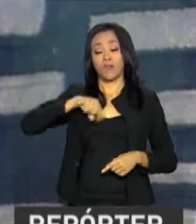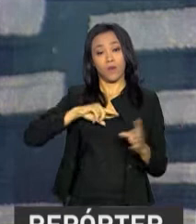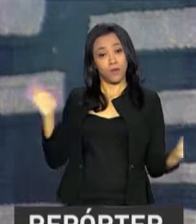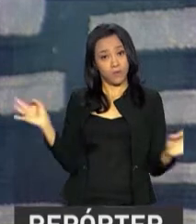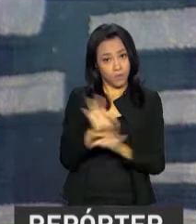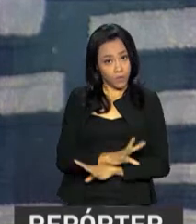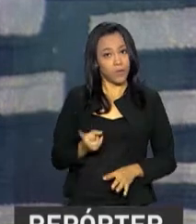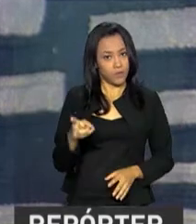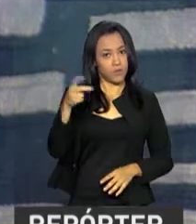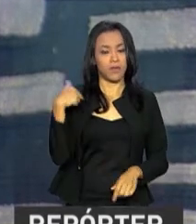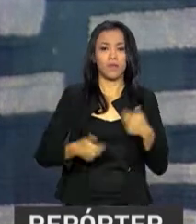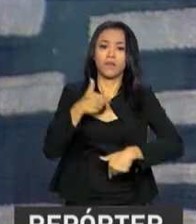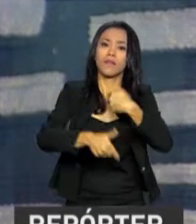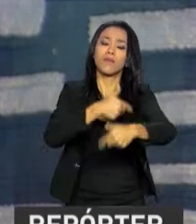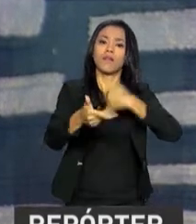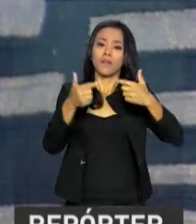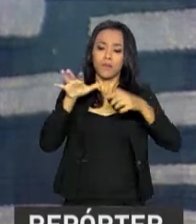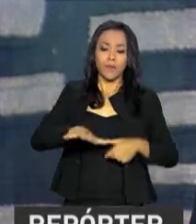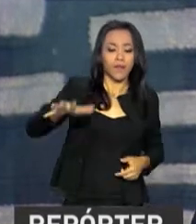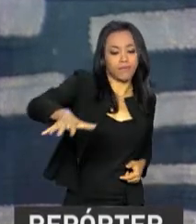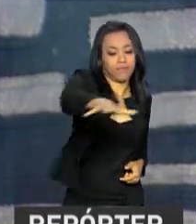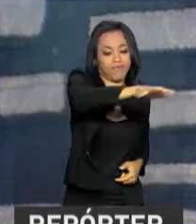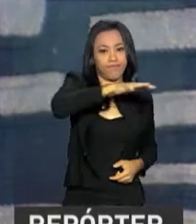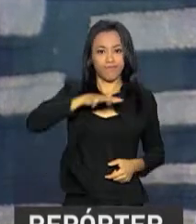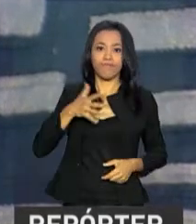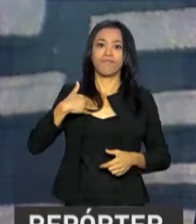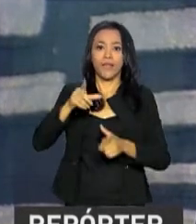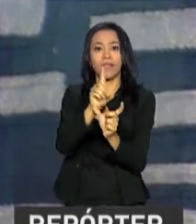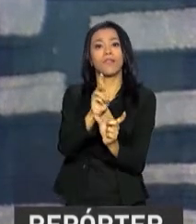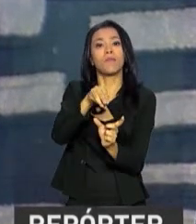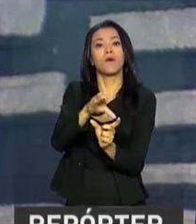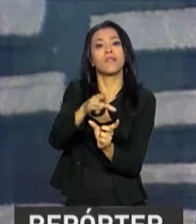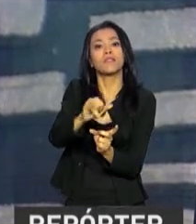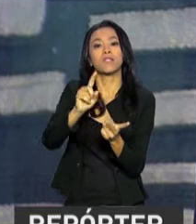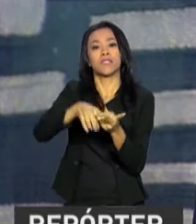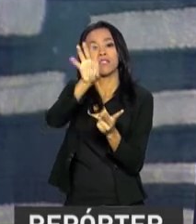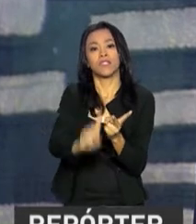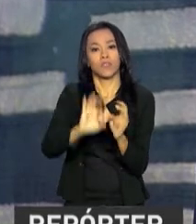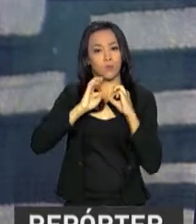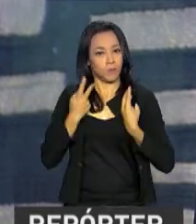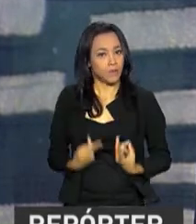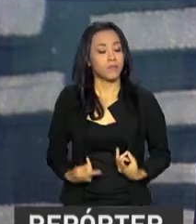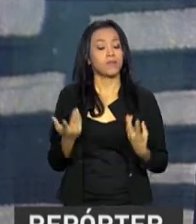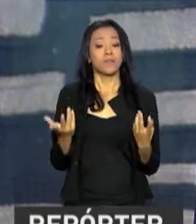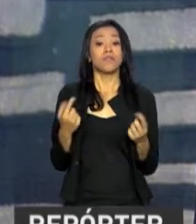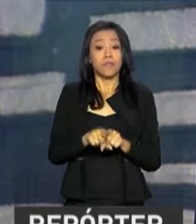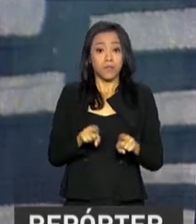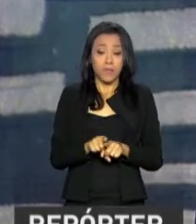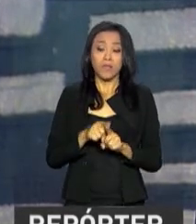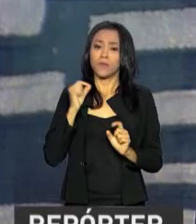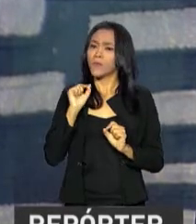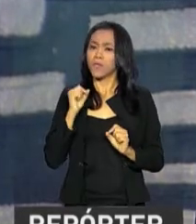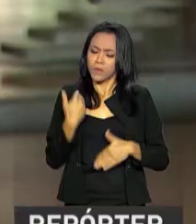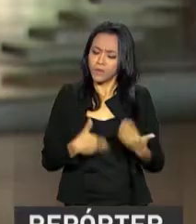continuar trabalhando pela região pela democracia pelos direitos humanos e pelo desenvolvimento